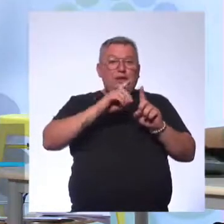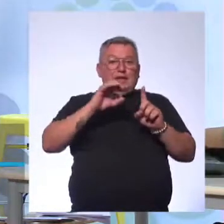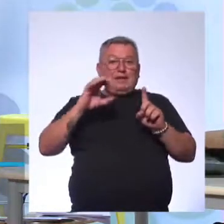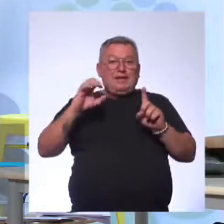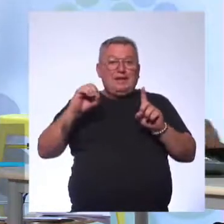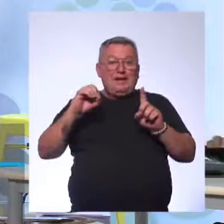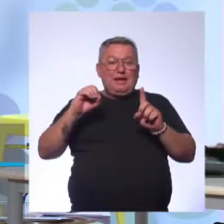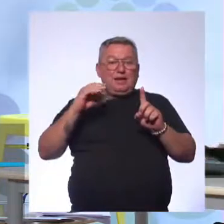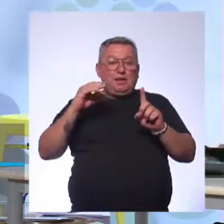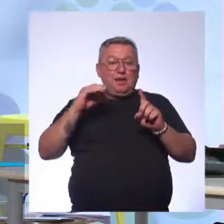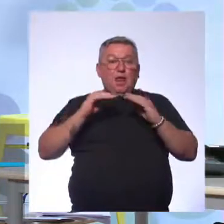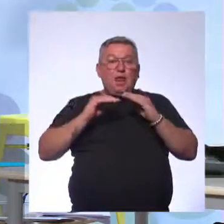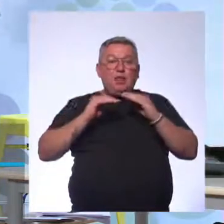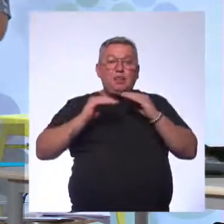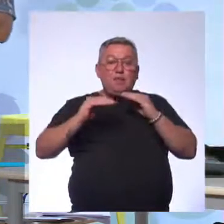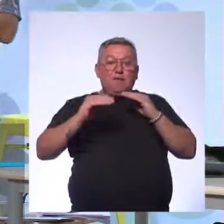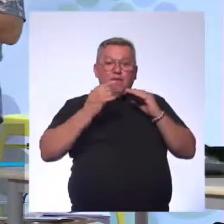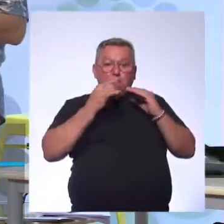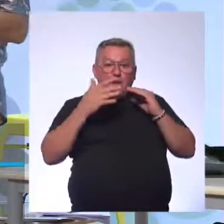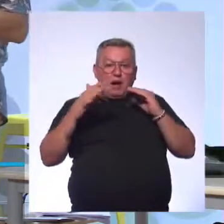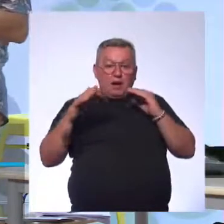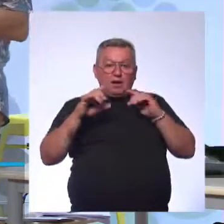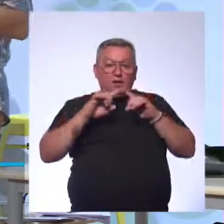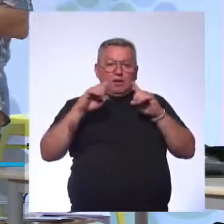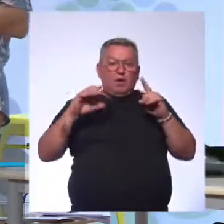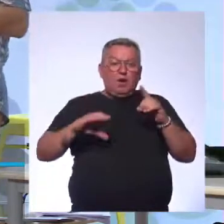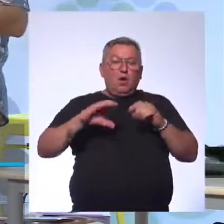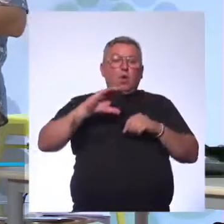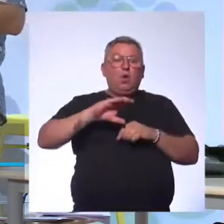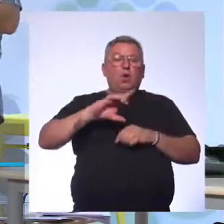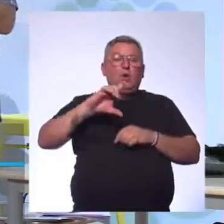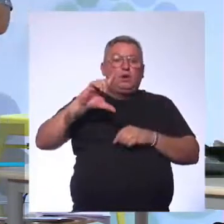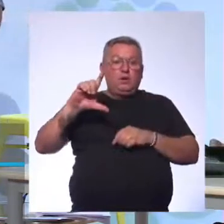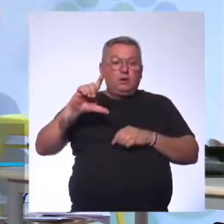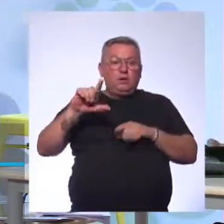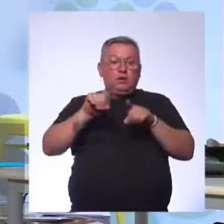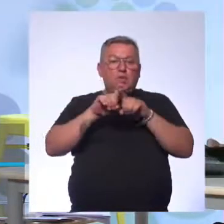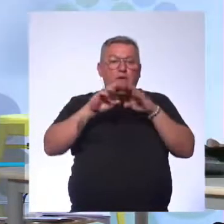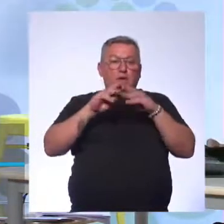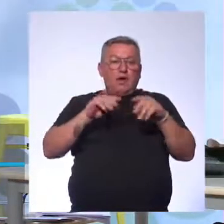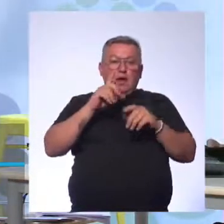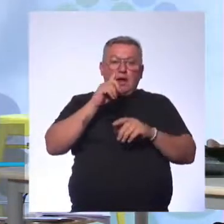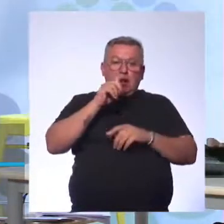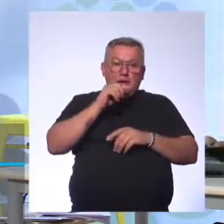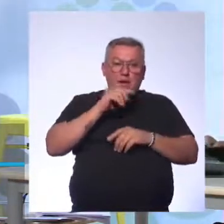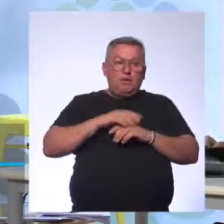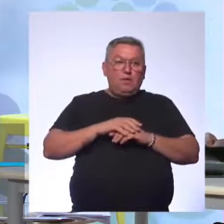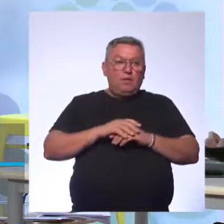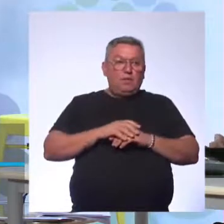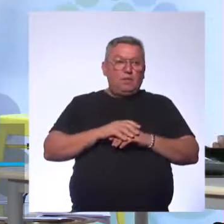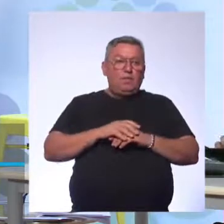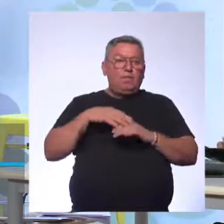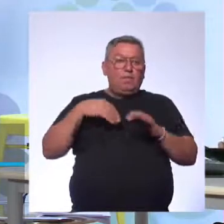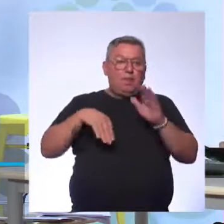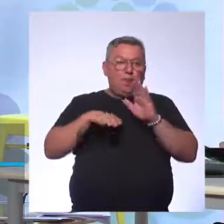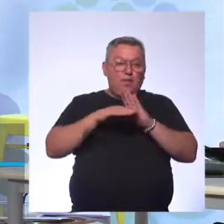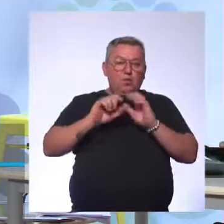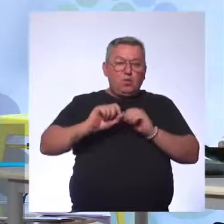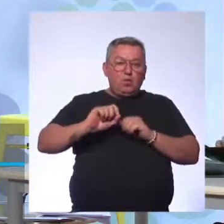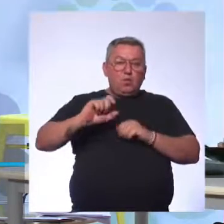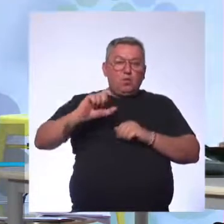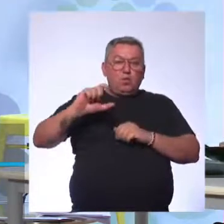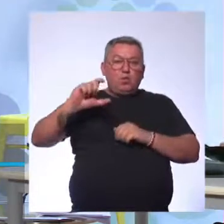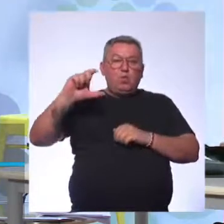ao nível do mar quando você tem o cloreto de sódio dissolvido na água esse ponto de ebulição ele vai